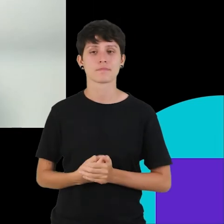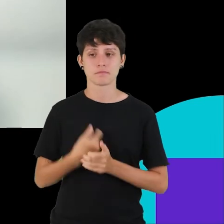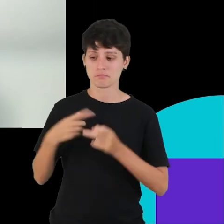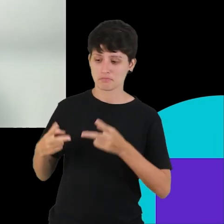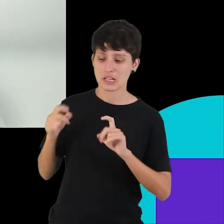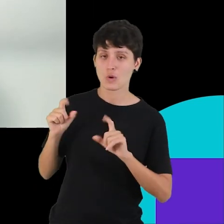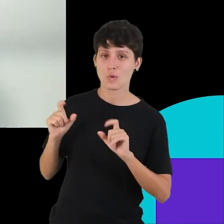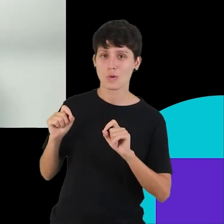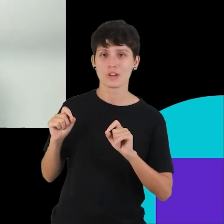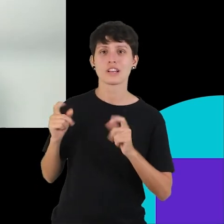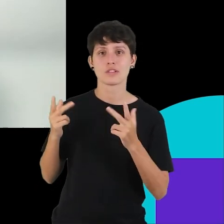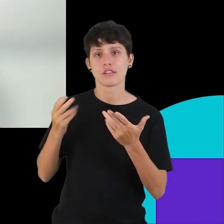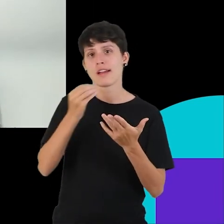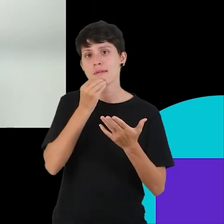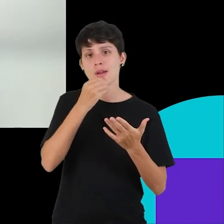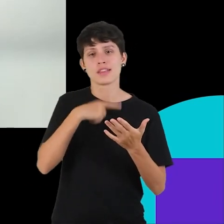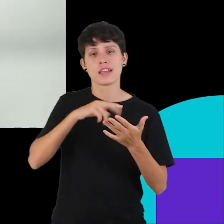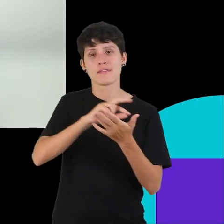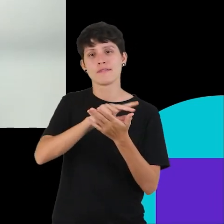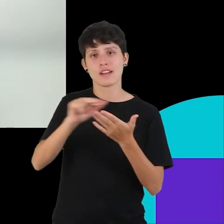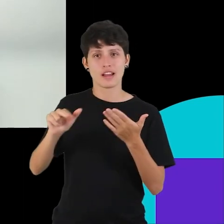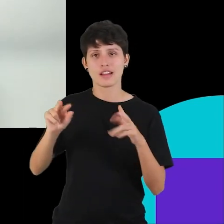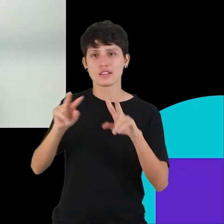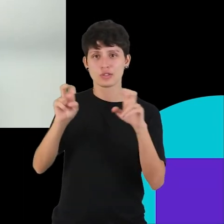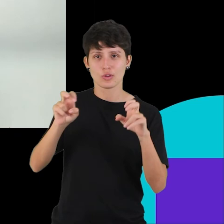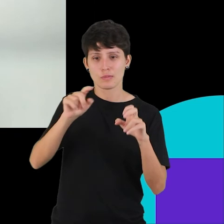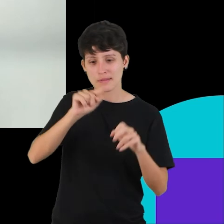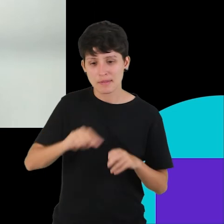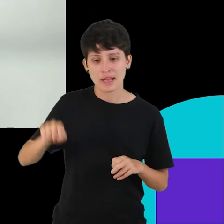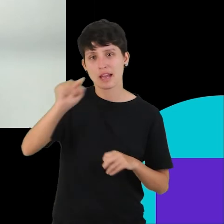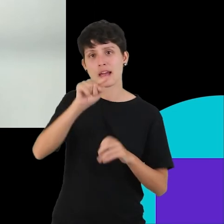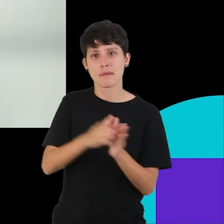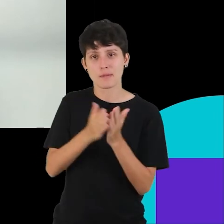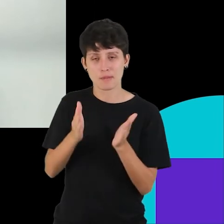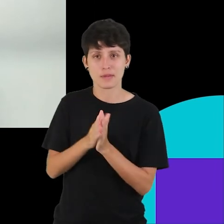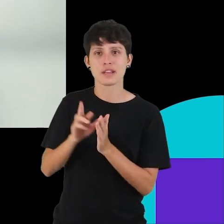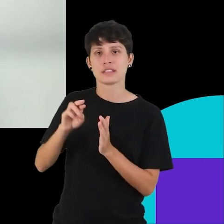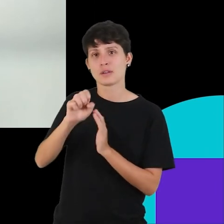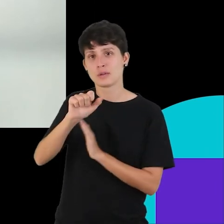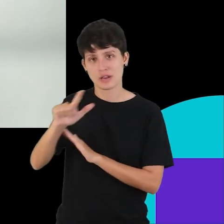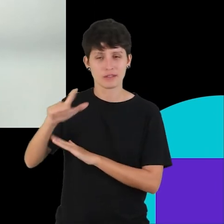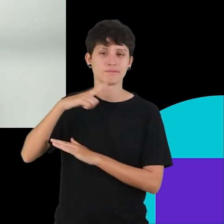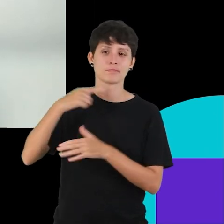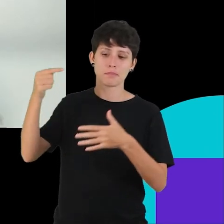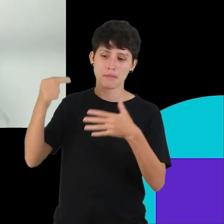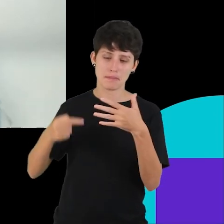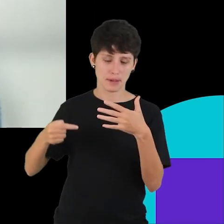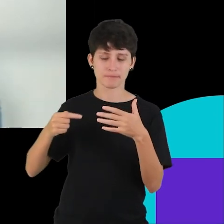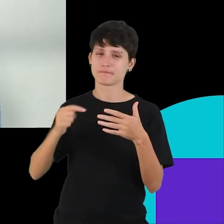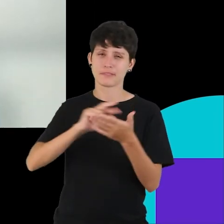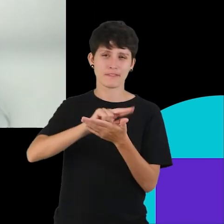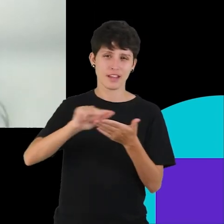de antes. E aí, quando a gente começa a pensar na educação em dados, é um problema ainda maior, é mais complexo